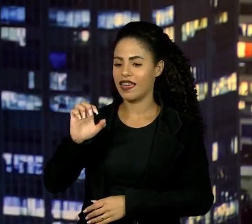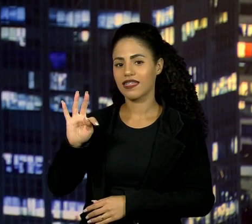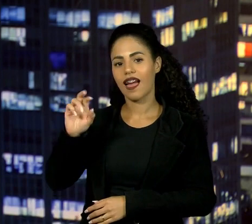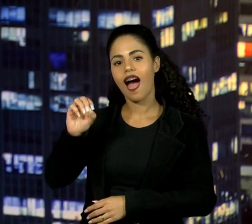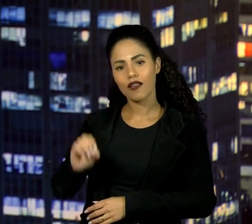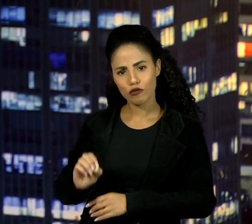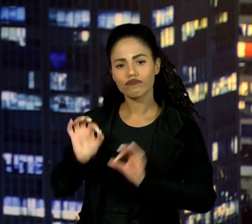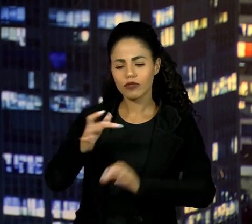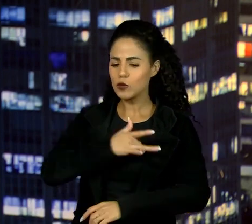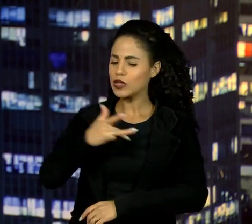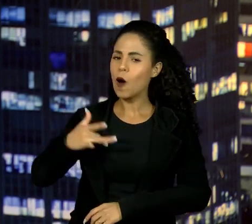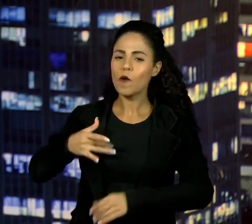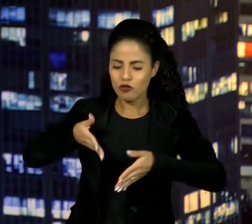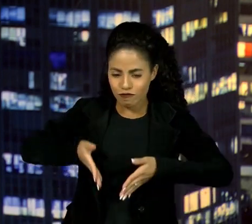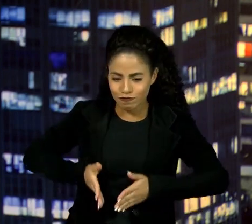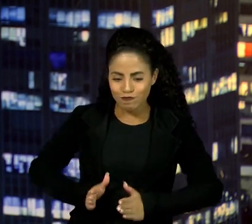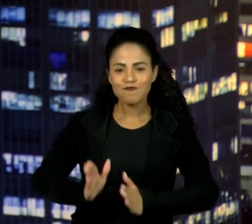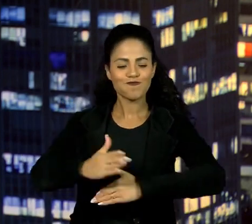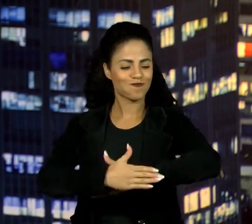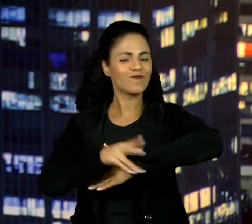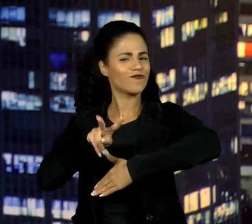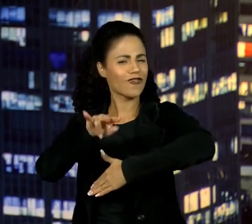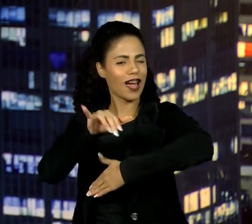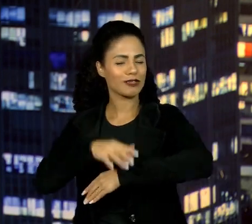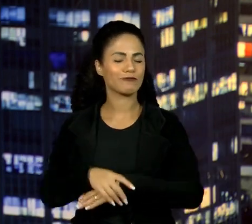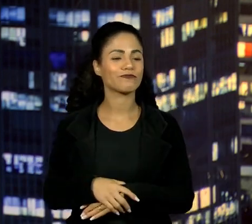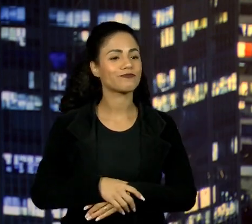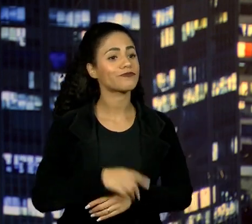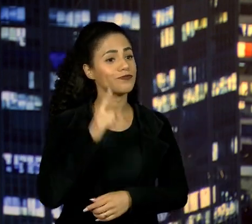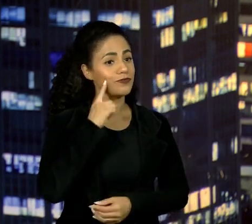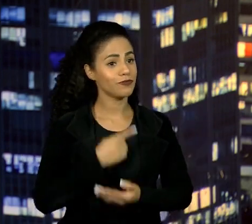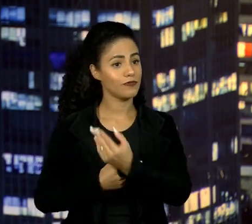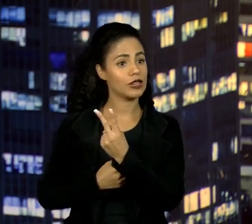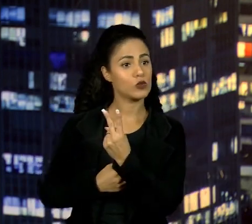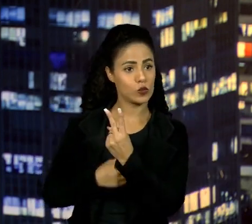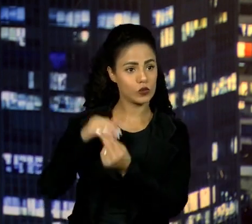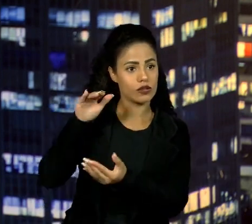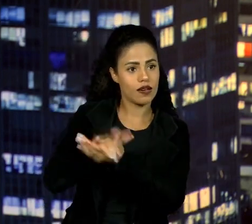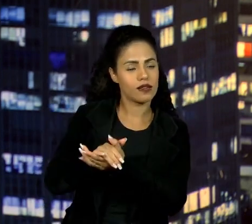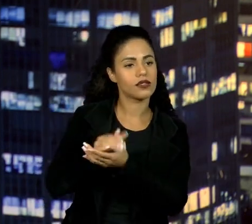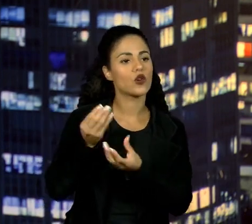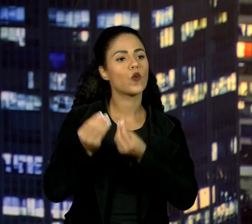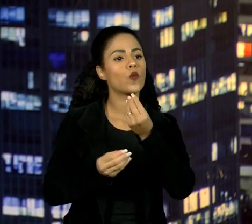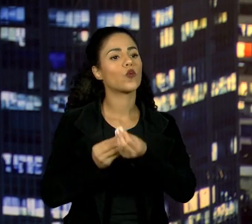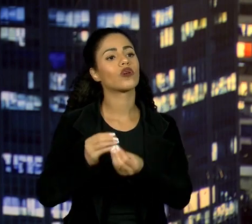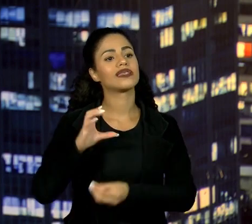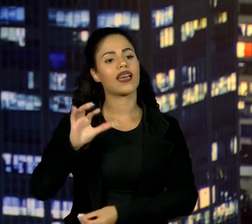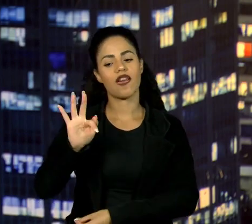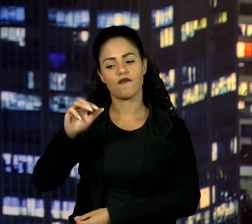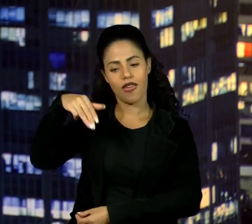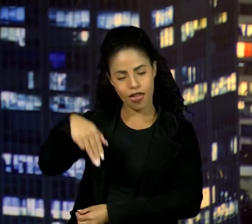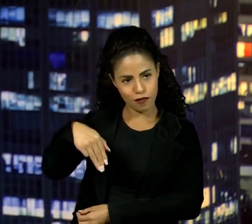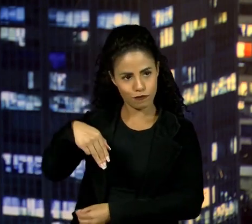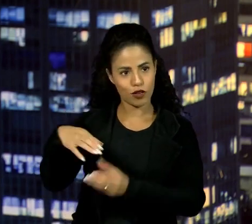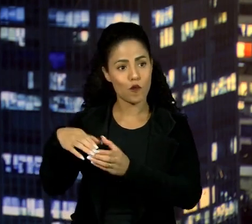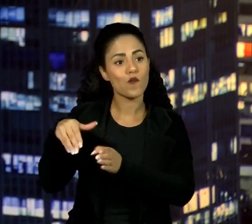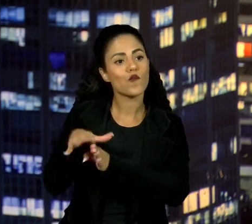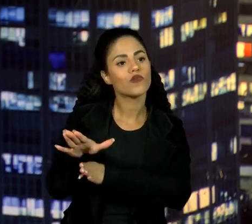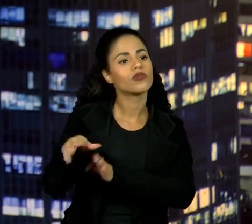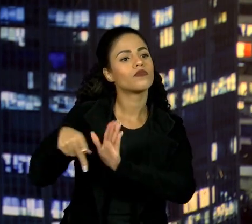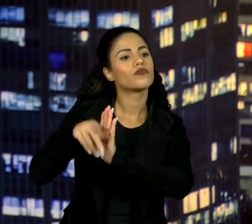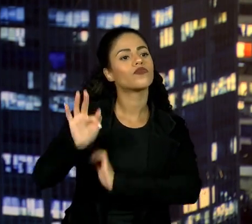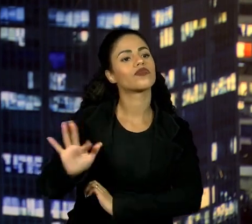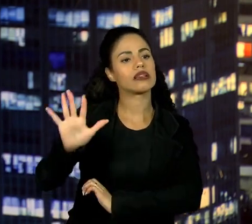mais importante. Doutor Renato, queria pegar o gancho do Bruno e do André para falar o que o CFM prevê sobre esse útero